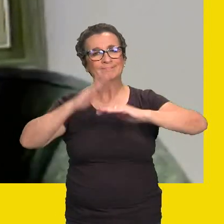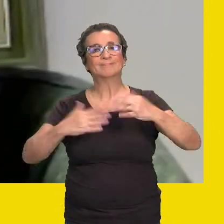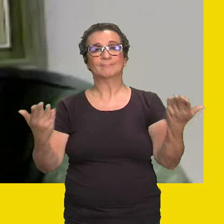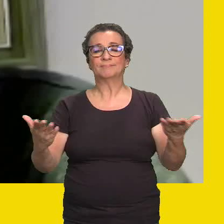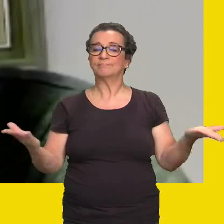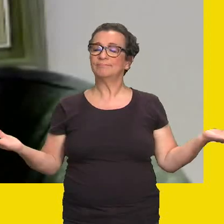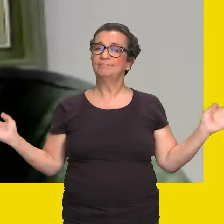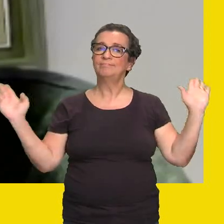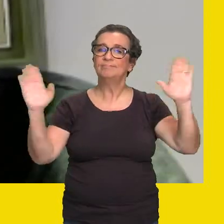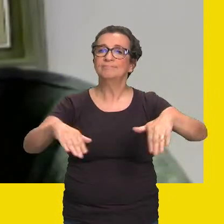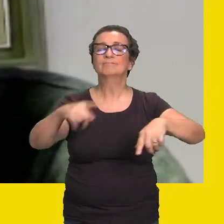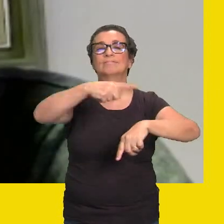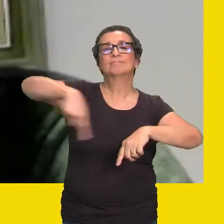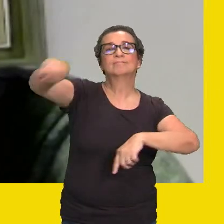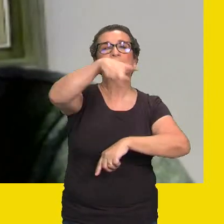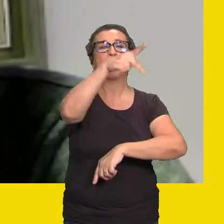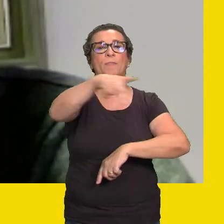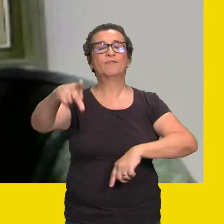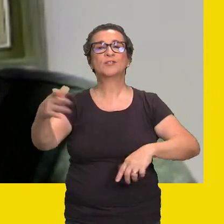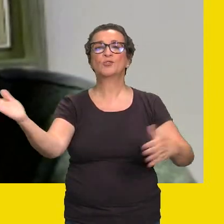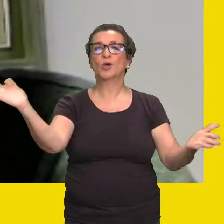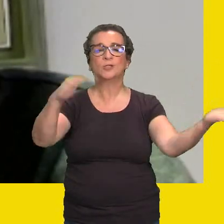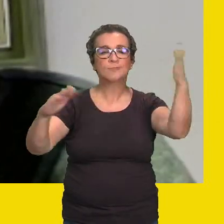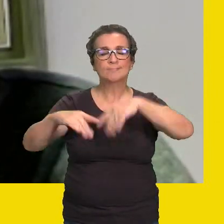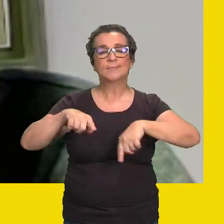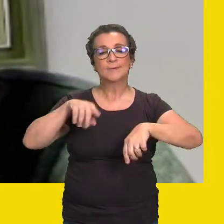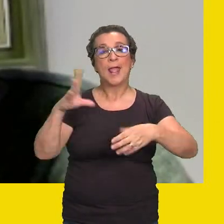saberes docentes para dentro das nossas formações.